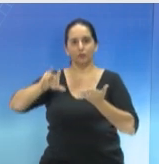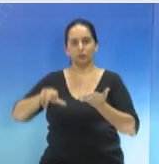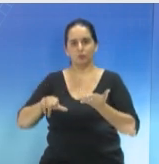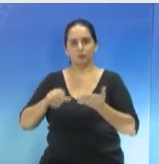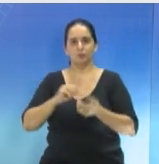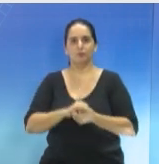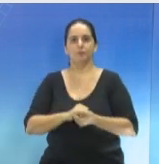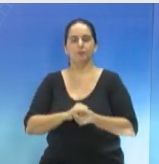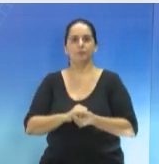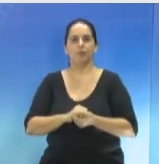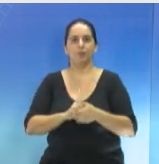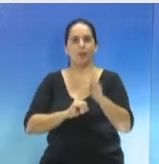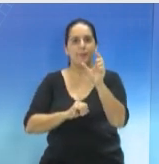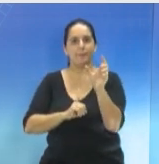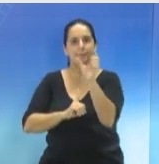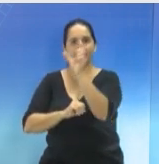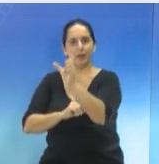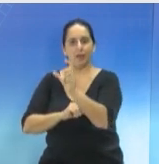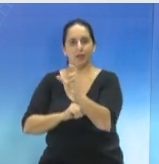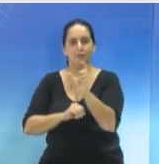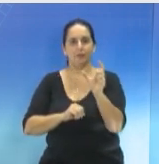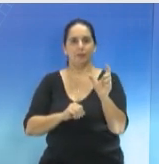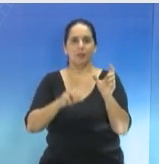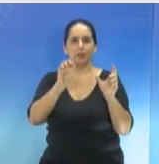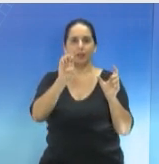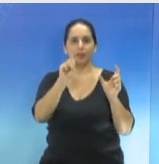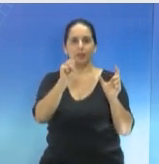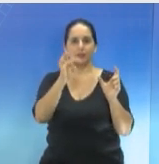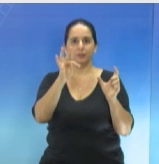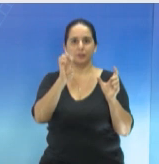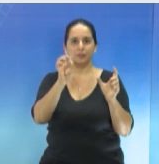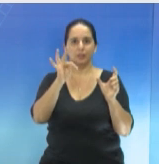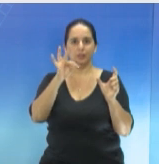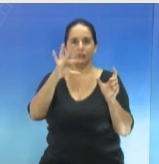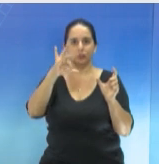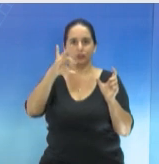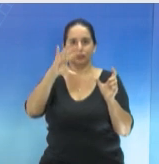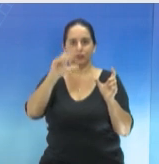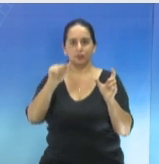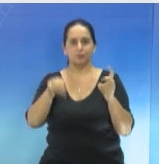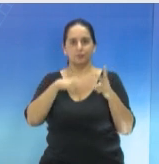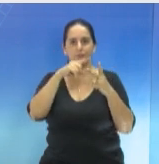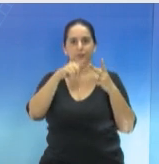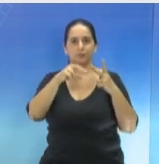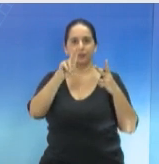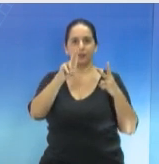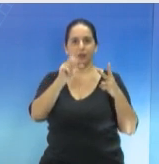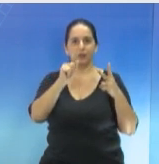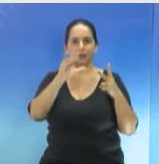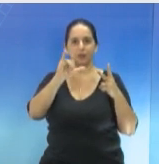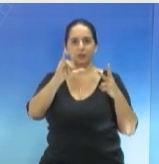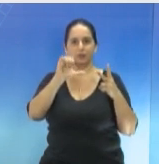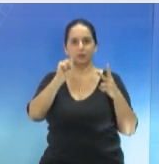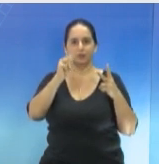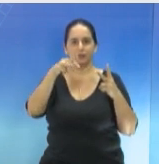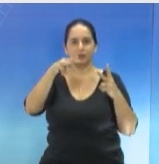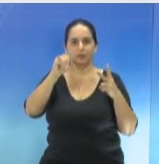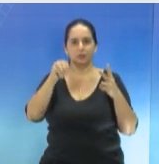diversidade. Palavras-chave: estética, racismo, mídia, educação,